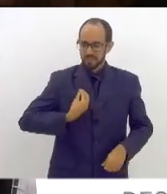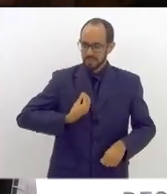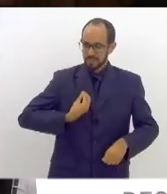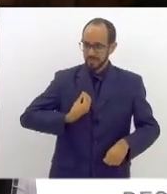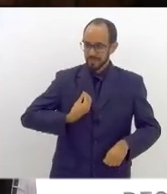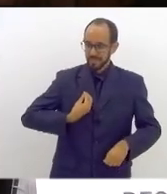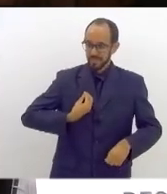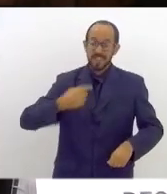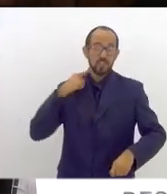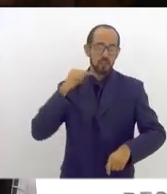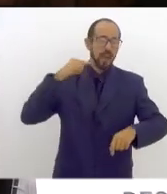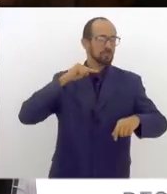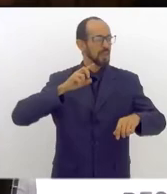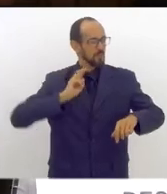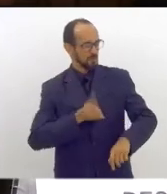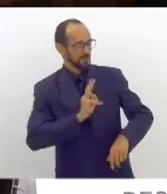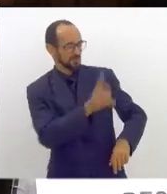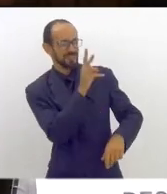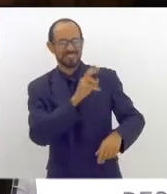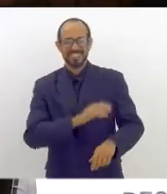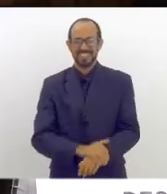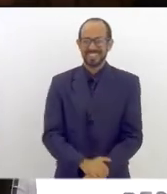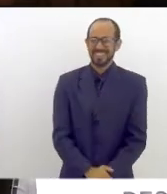uma vez Flamengo sempre Flamengo